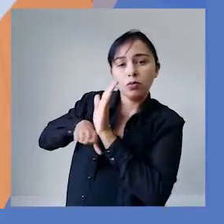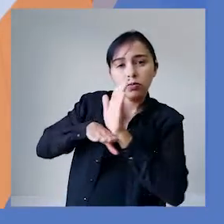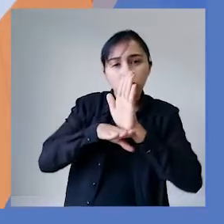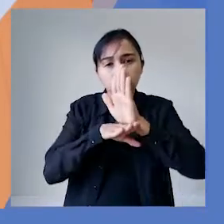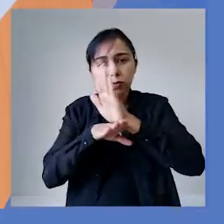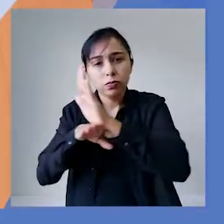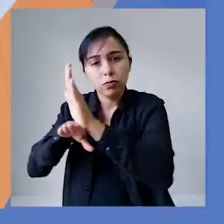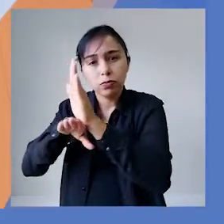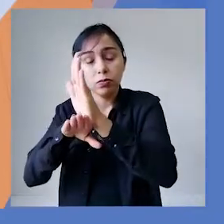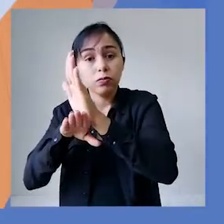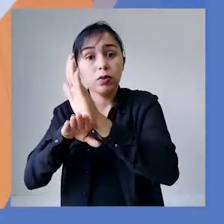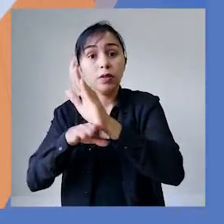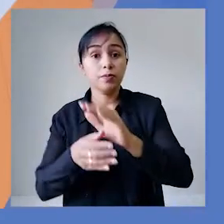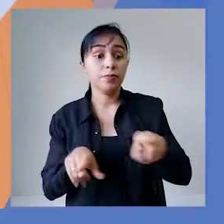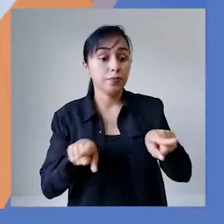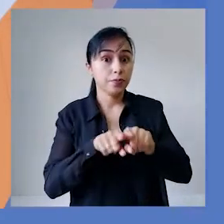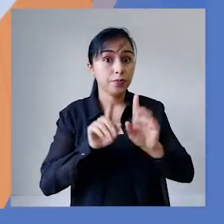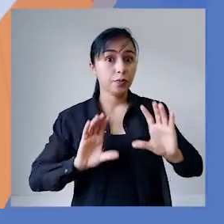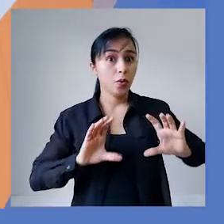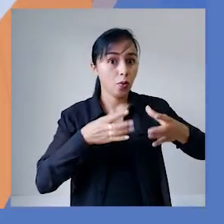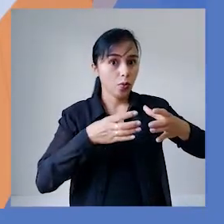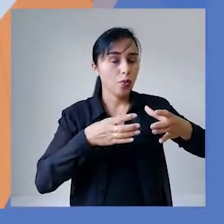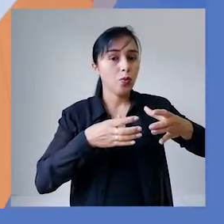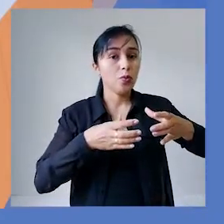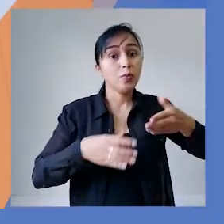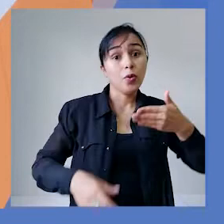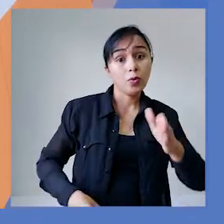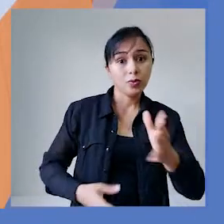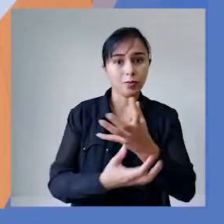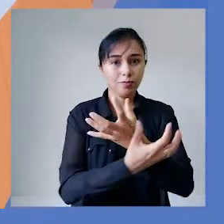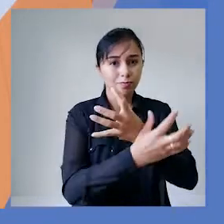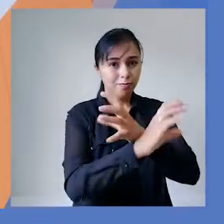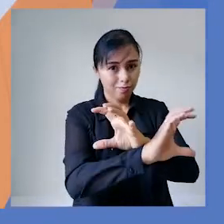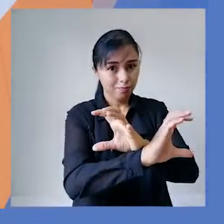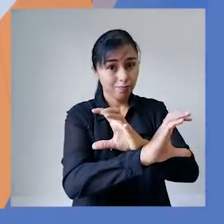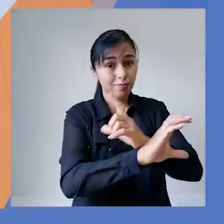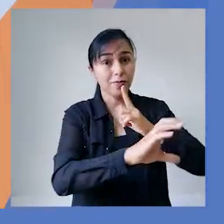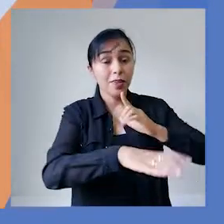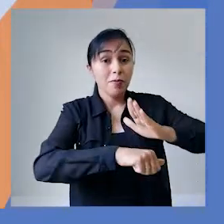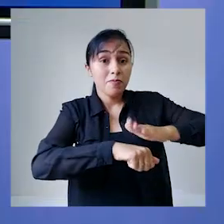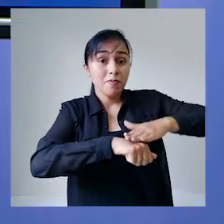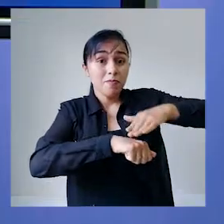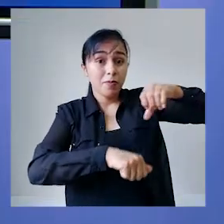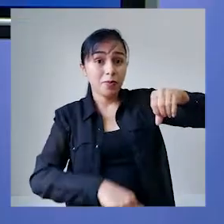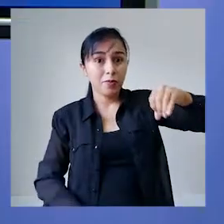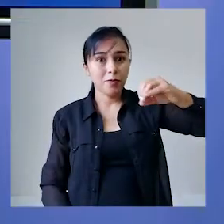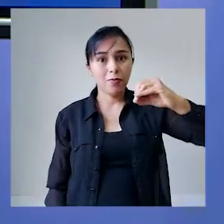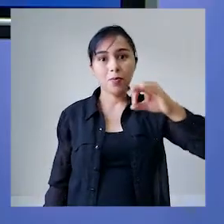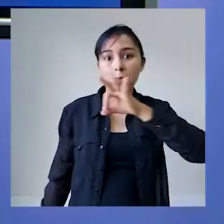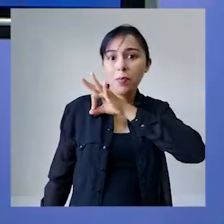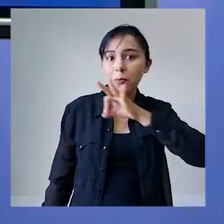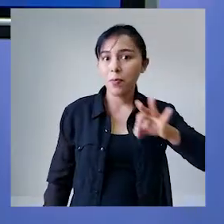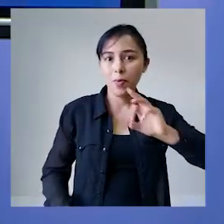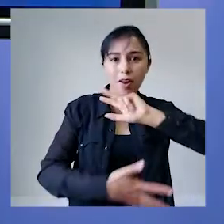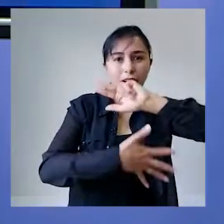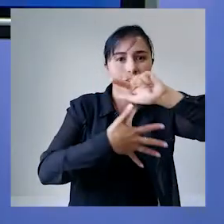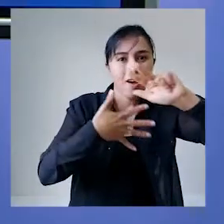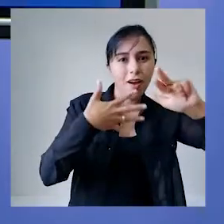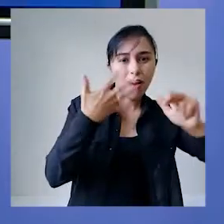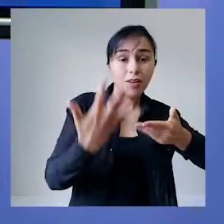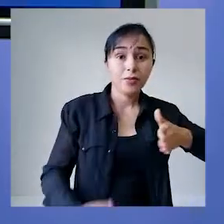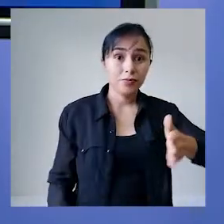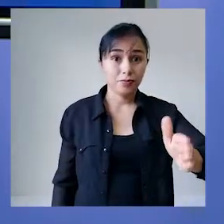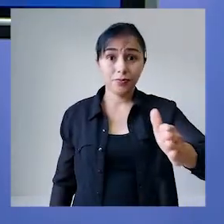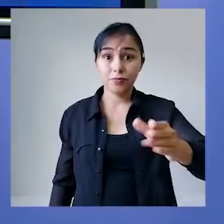peixes ósseos é um grupo muito diverso, ele compreende mais de 90% das espécies de peixes. Vamos aprender como que acontece a reprodução